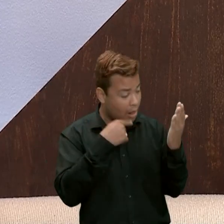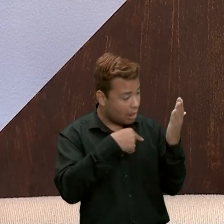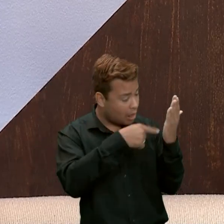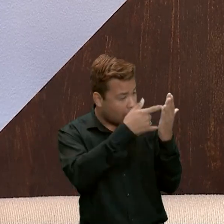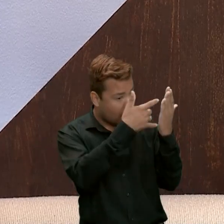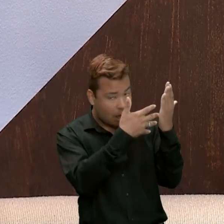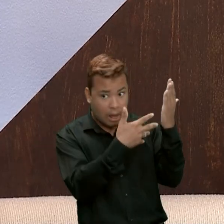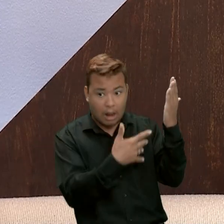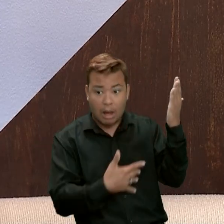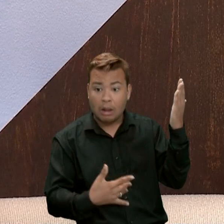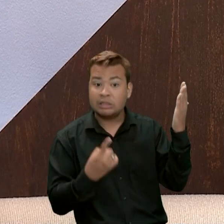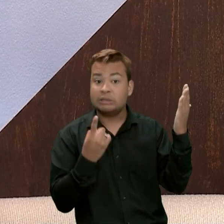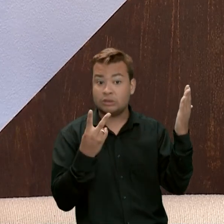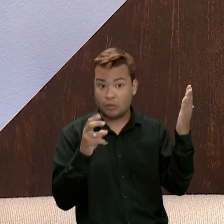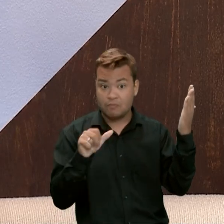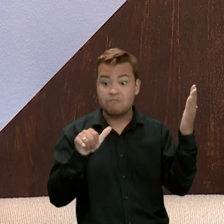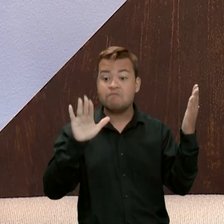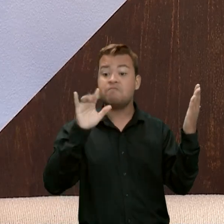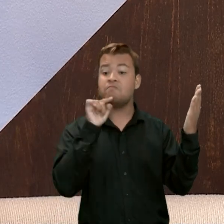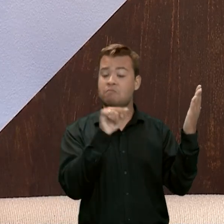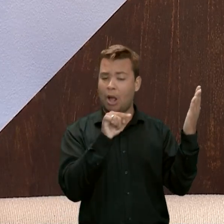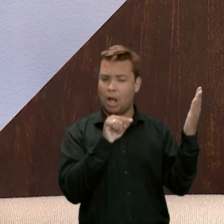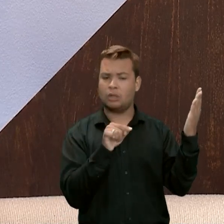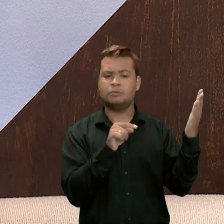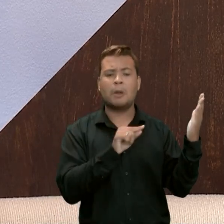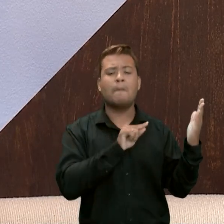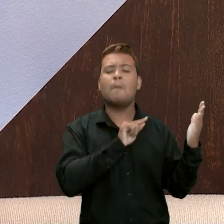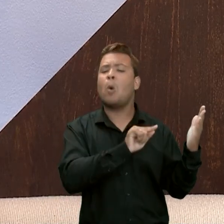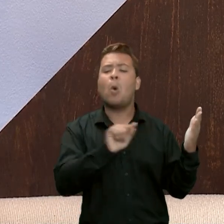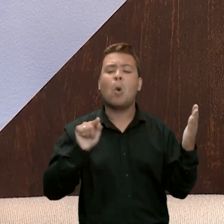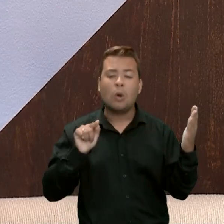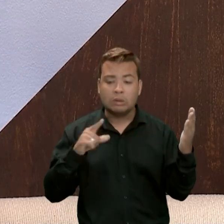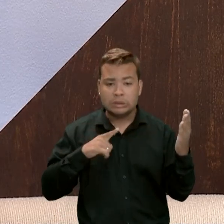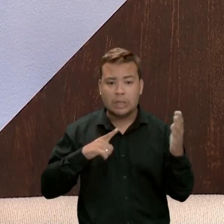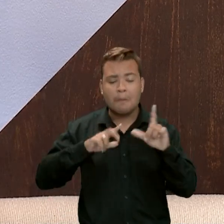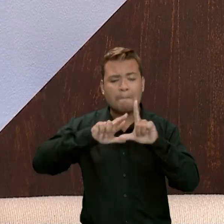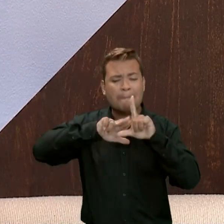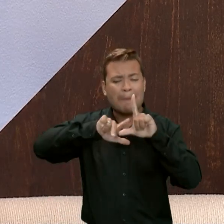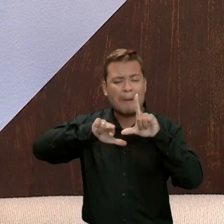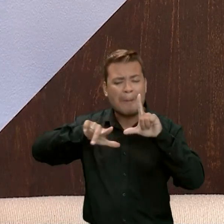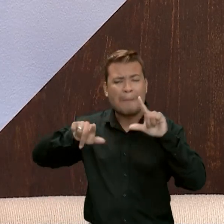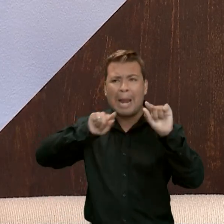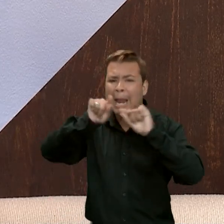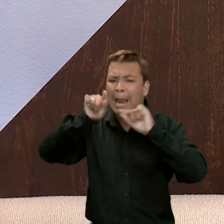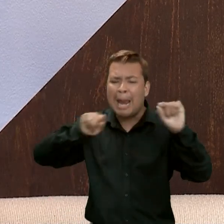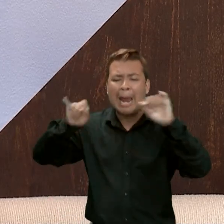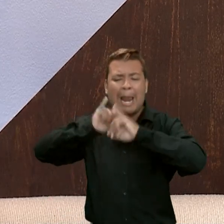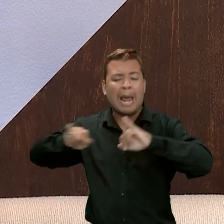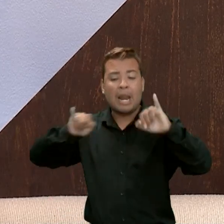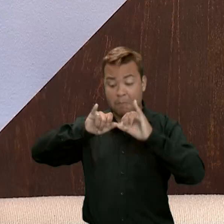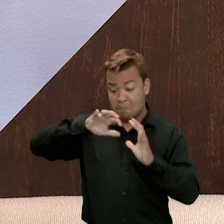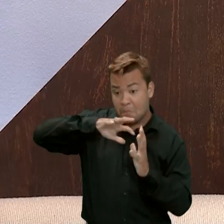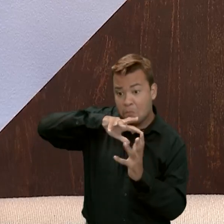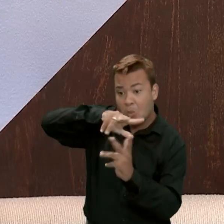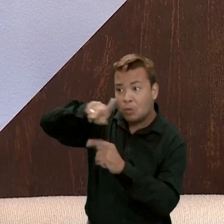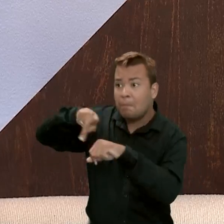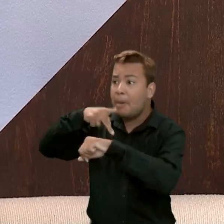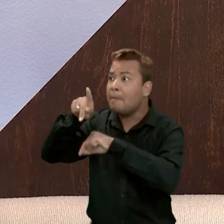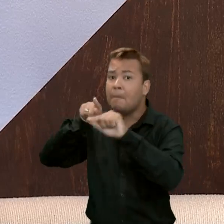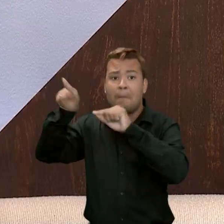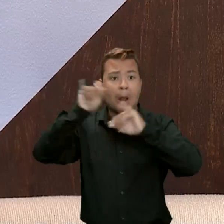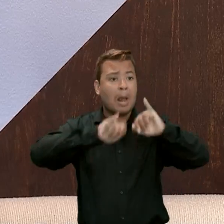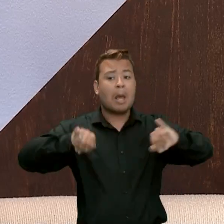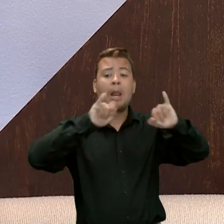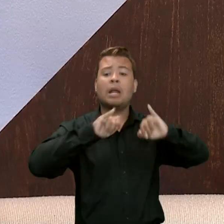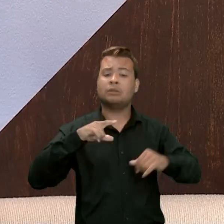última vez, espalhadas em várias mídias no mundo inteiro, em vários países. E o pontapé